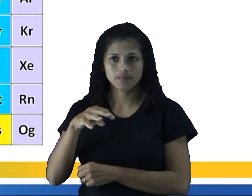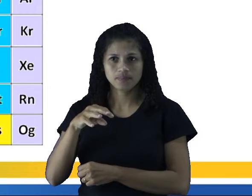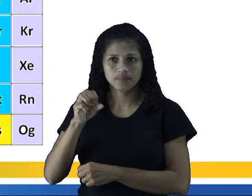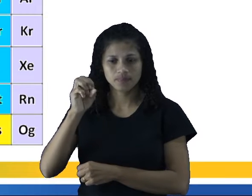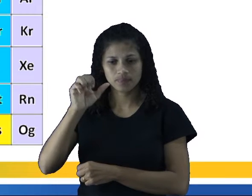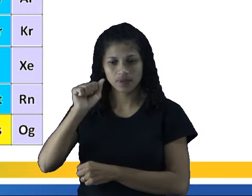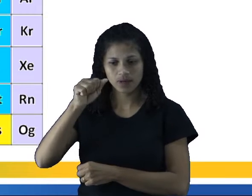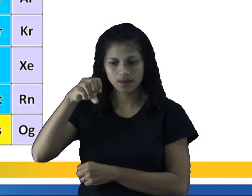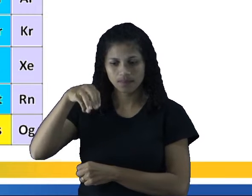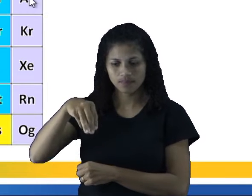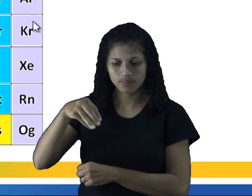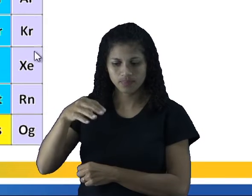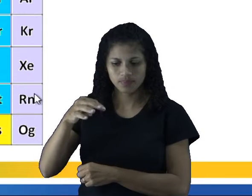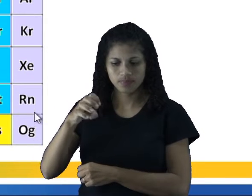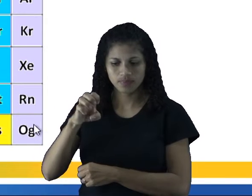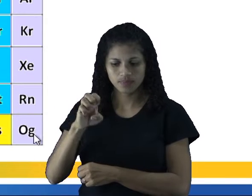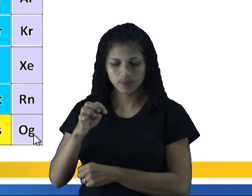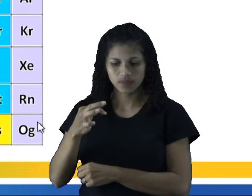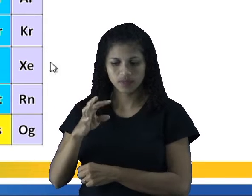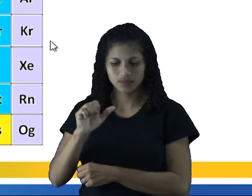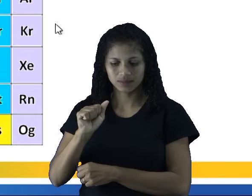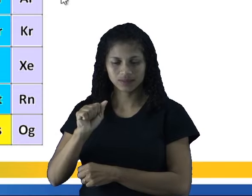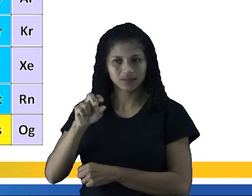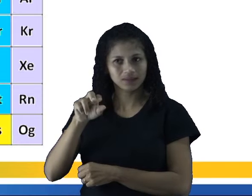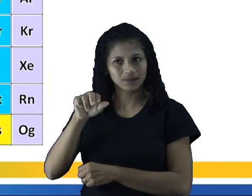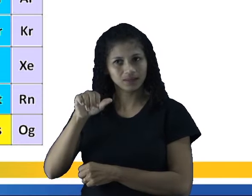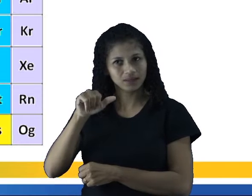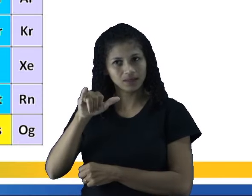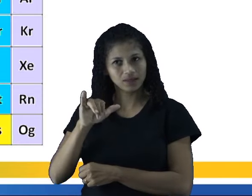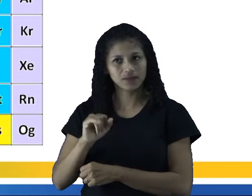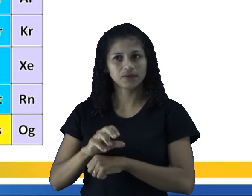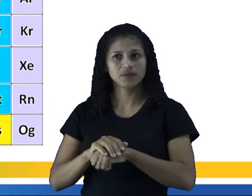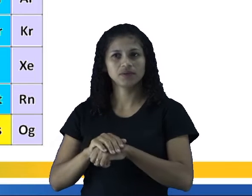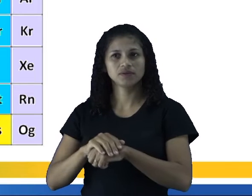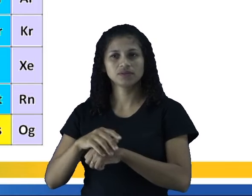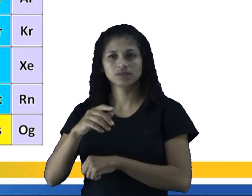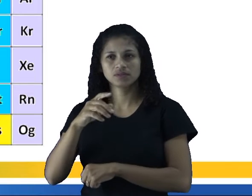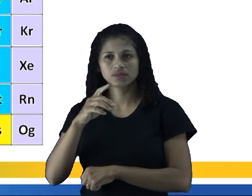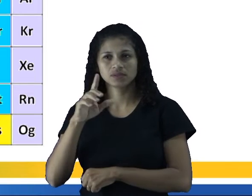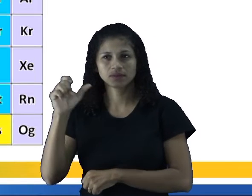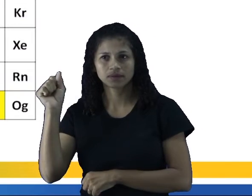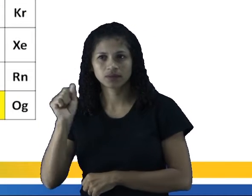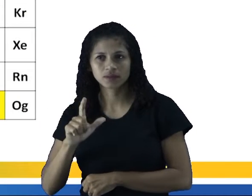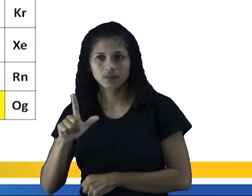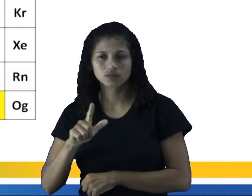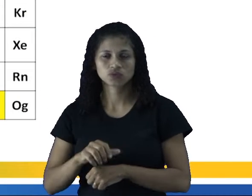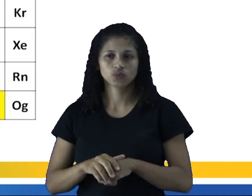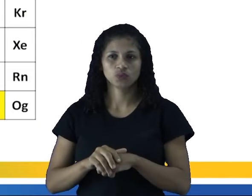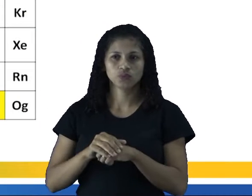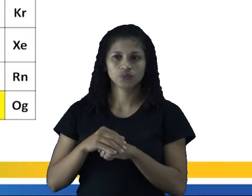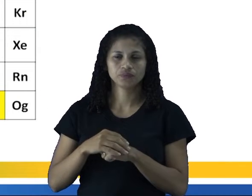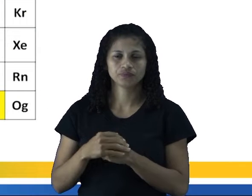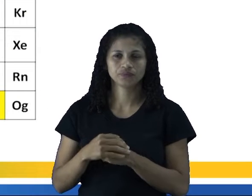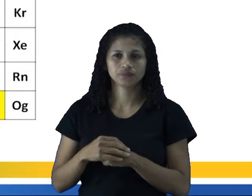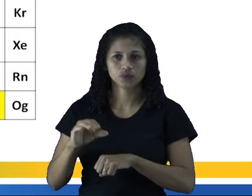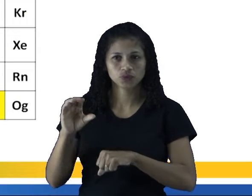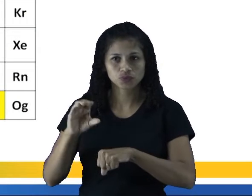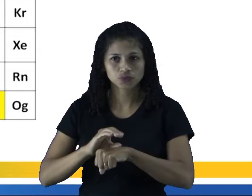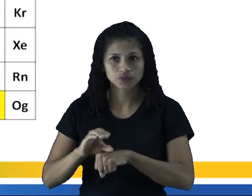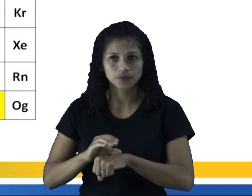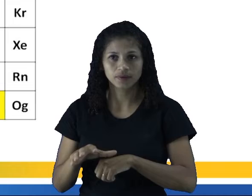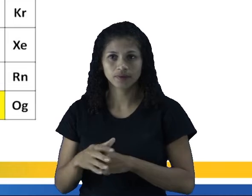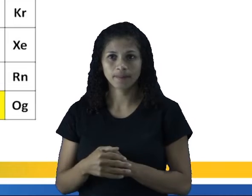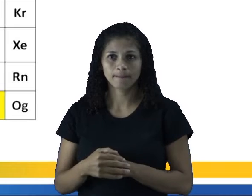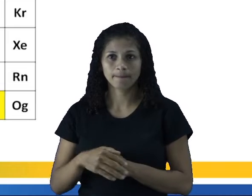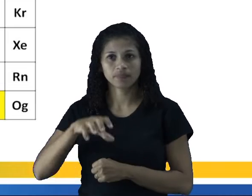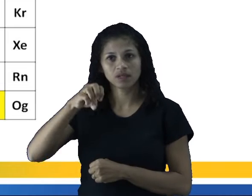e os gases nobres aqui em lilás. Vamos falar dos metais. Então, os metais são todos